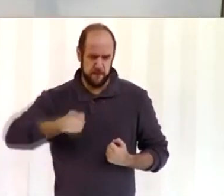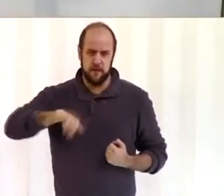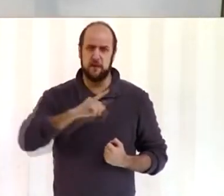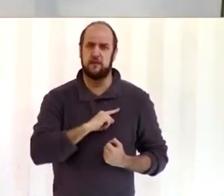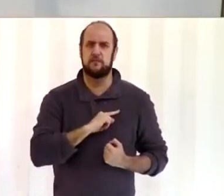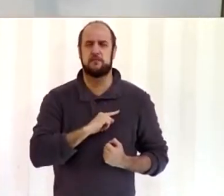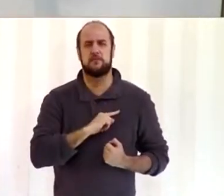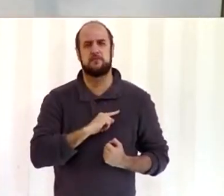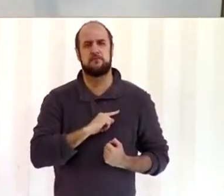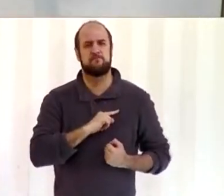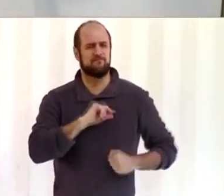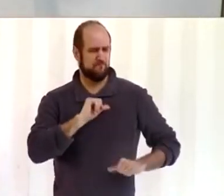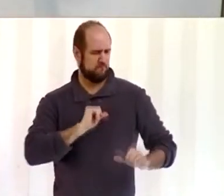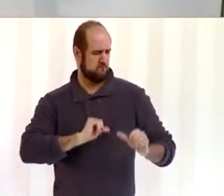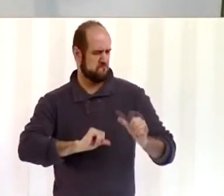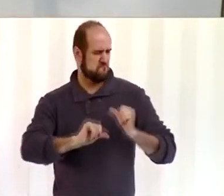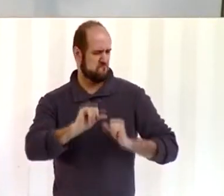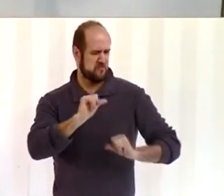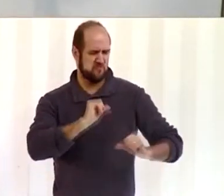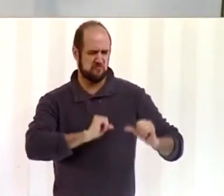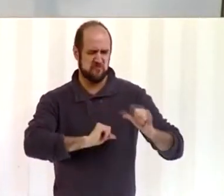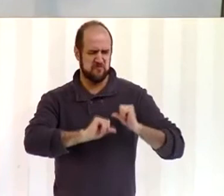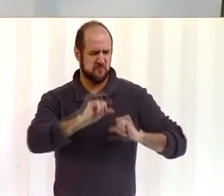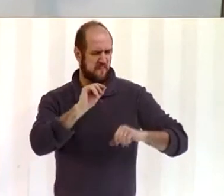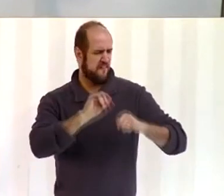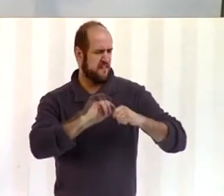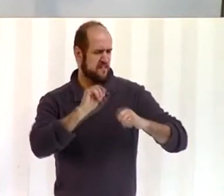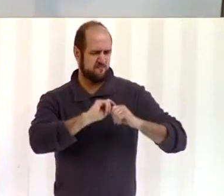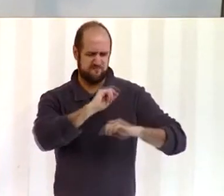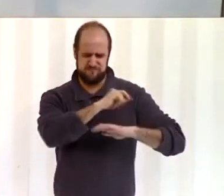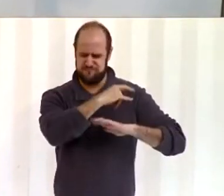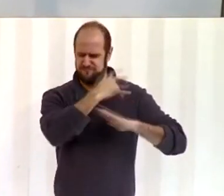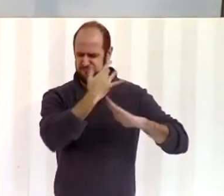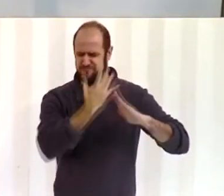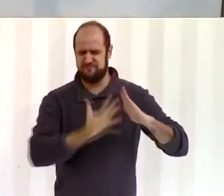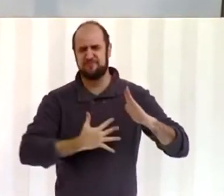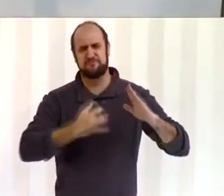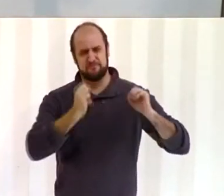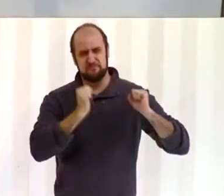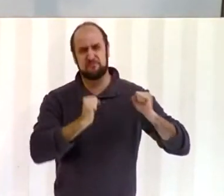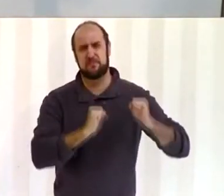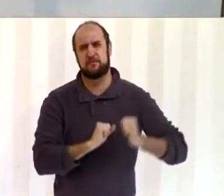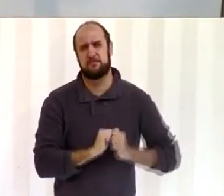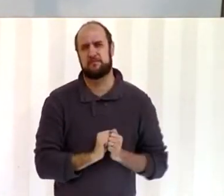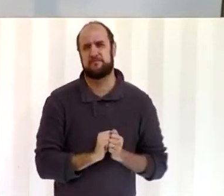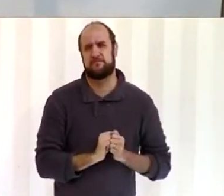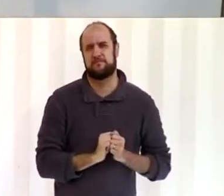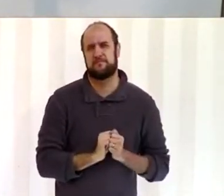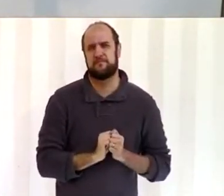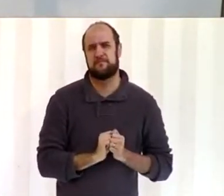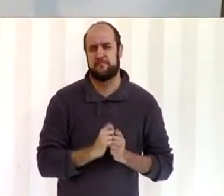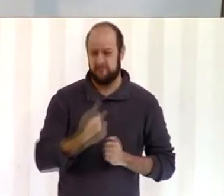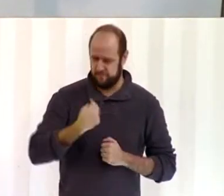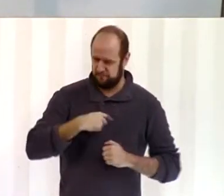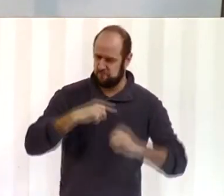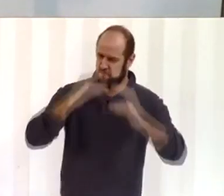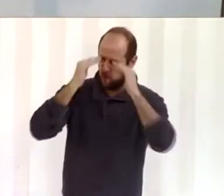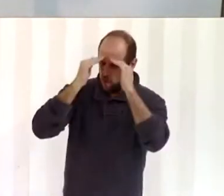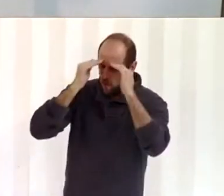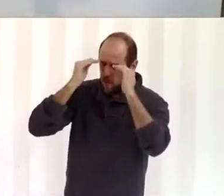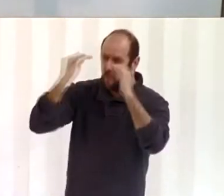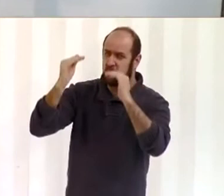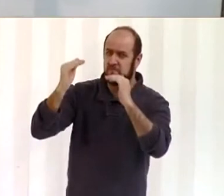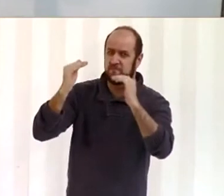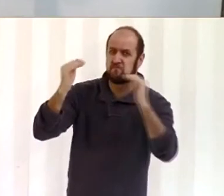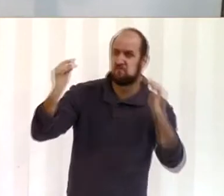para fazer coisas extraordinárias. Se você se submeter a Ele, se você correr para